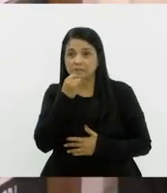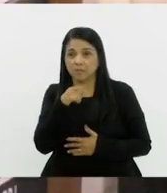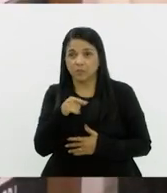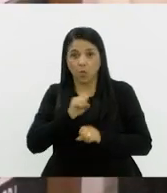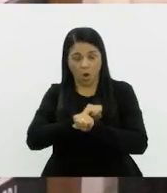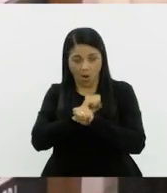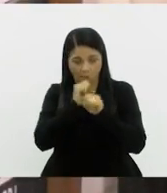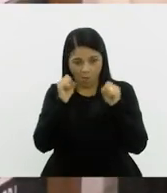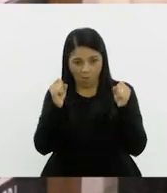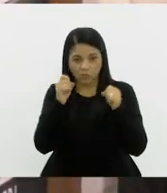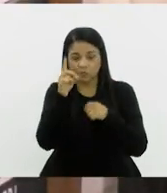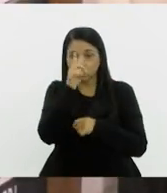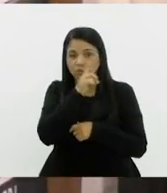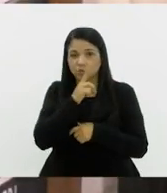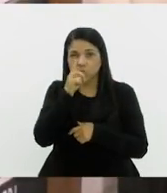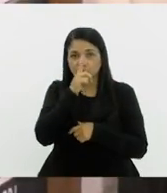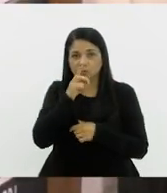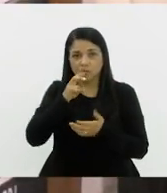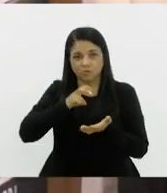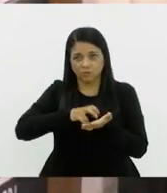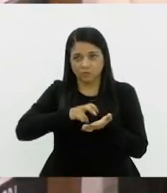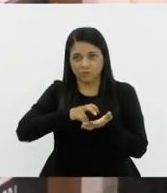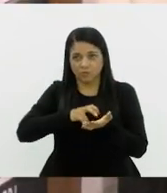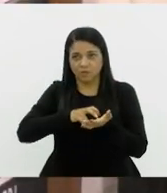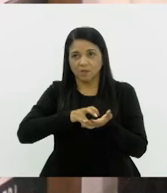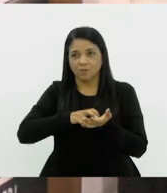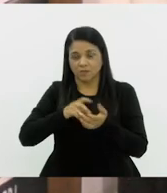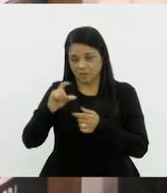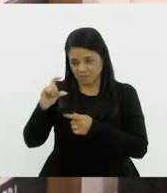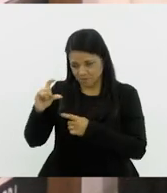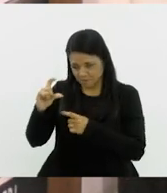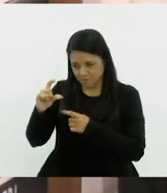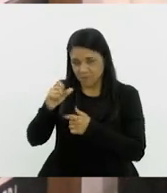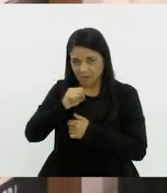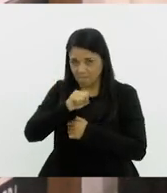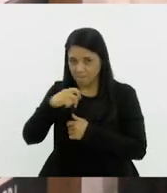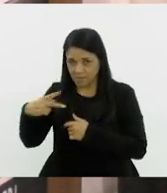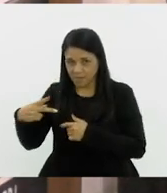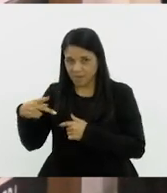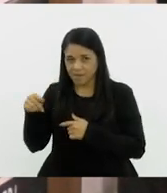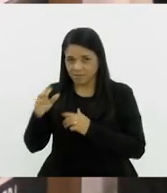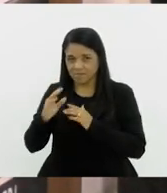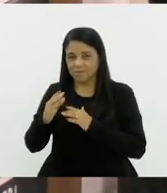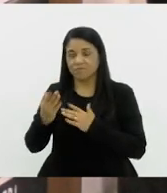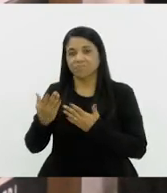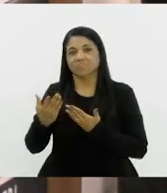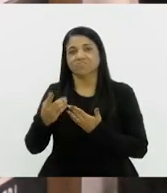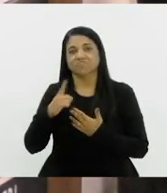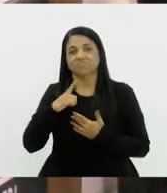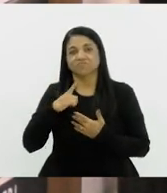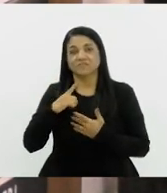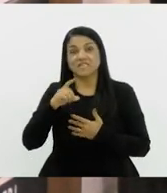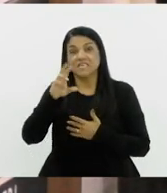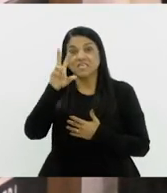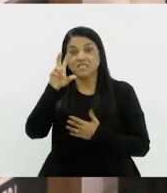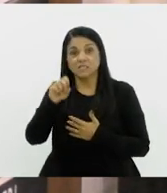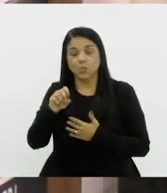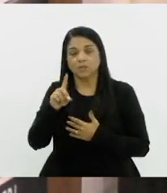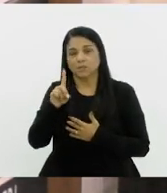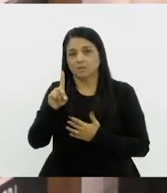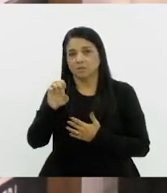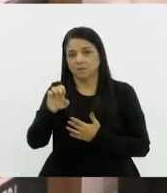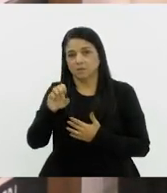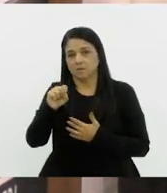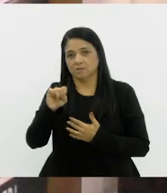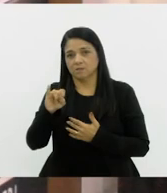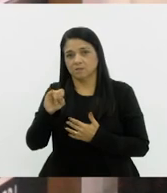eu acordo domingo de manhã, eu tenho um decibelímetro caseiro, né, um aplicativo, e meço 50 decibéis,